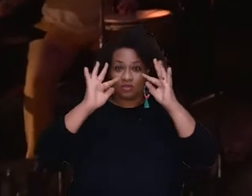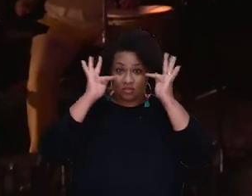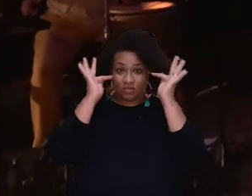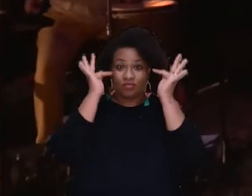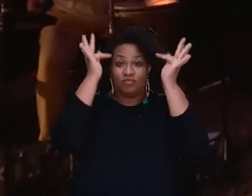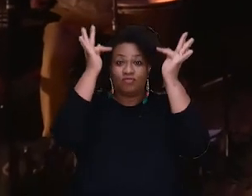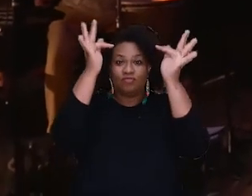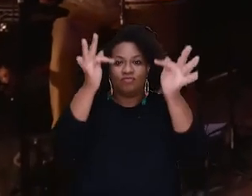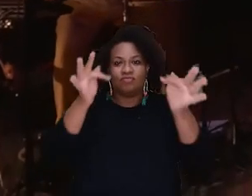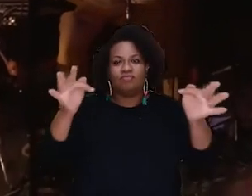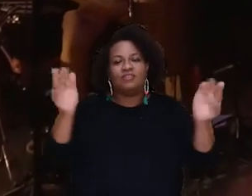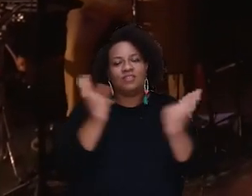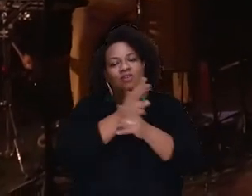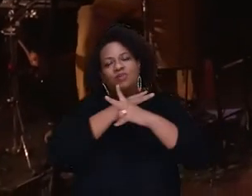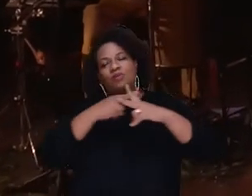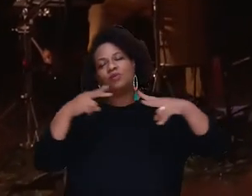futuro e o vento vai me